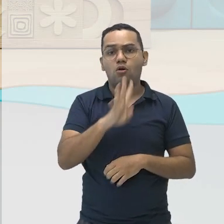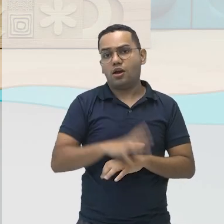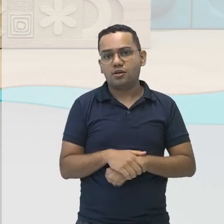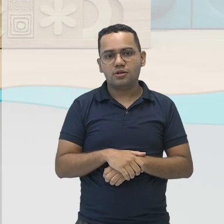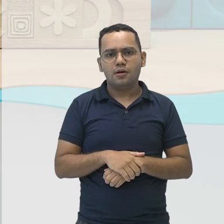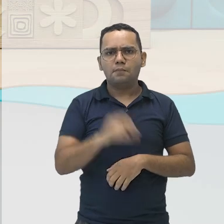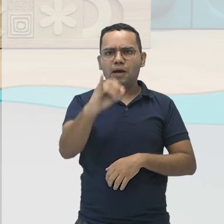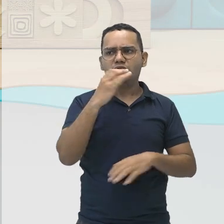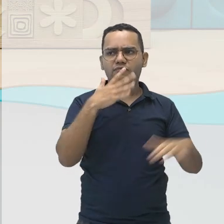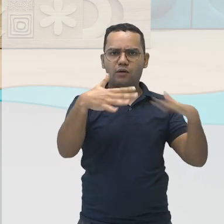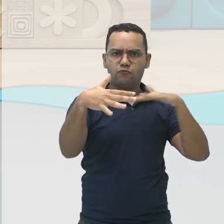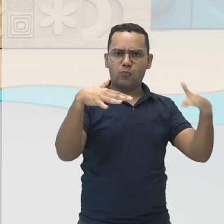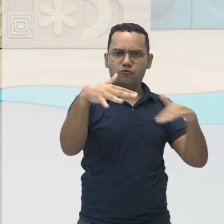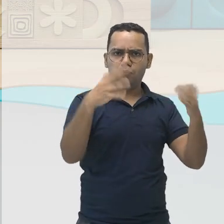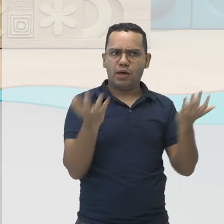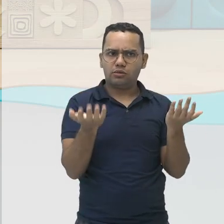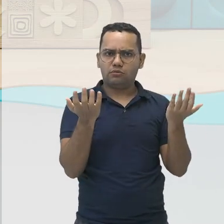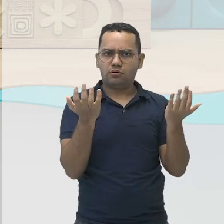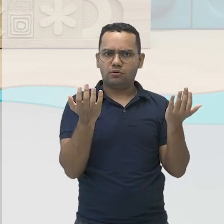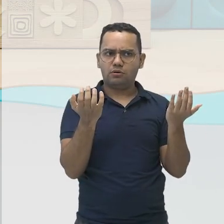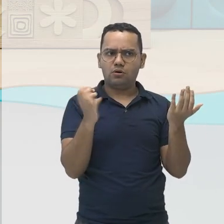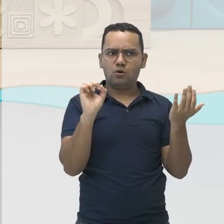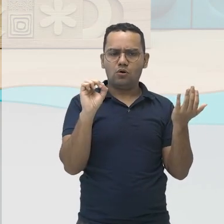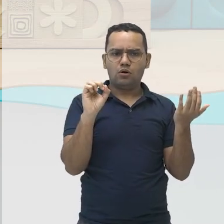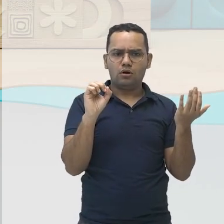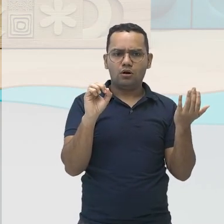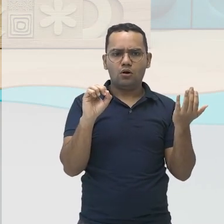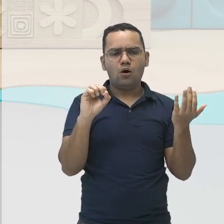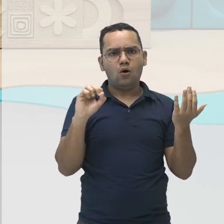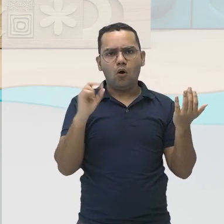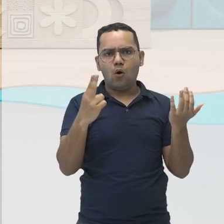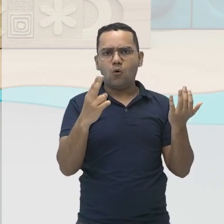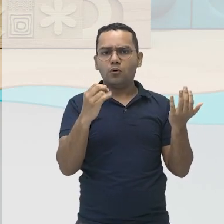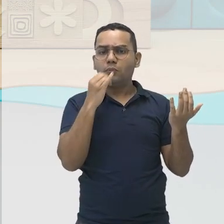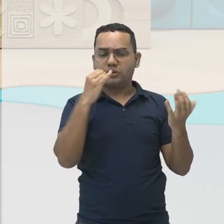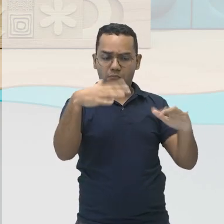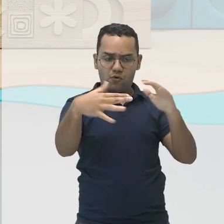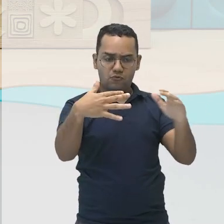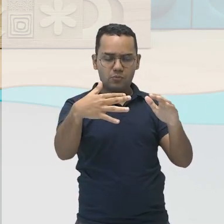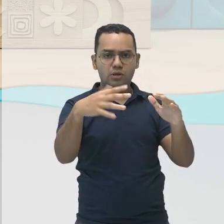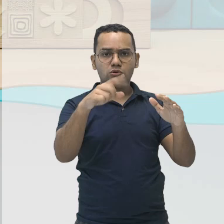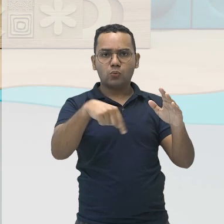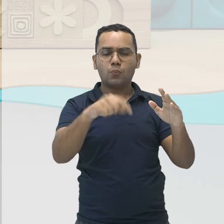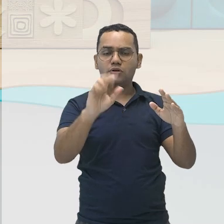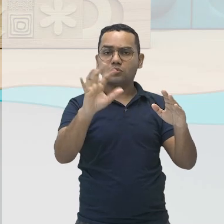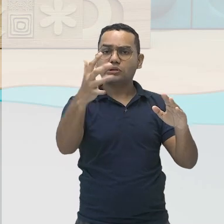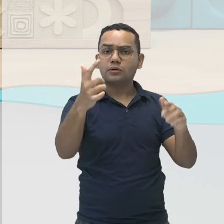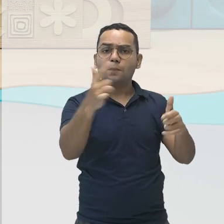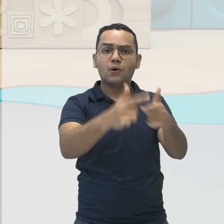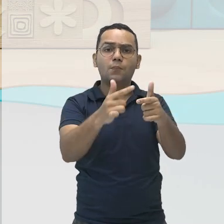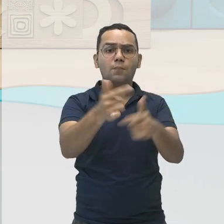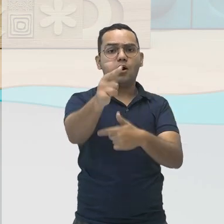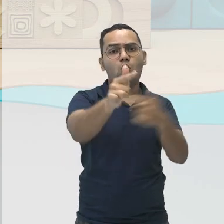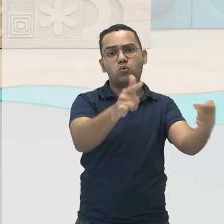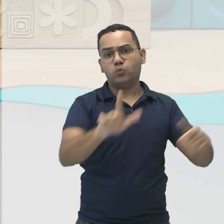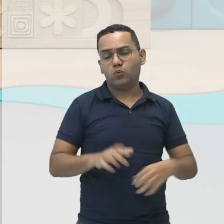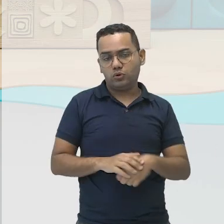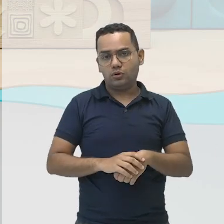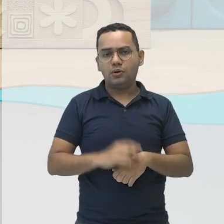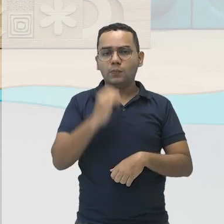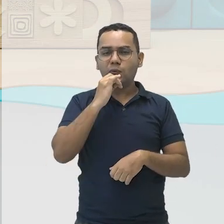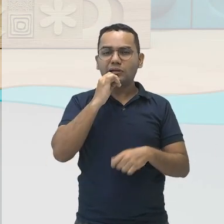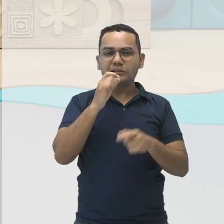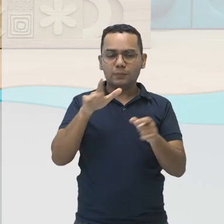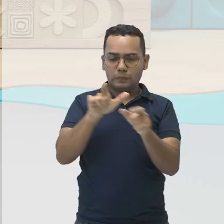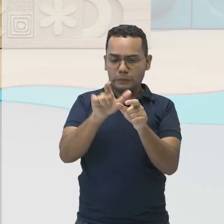vai lá e movimenta a vítima, ao invés de você estar ajudando, você pode estar causando um outro dano. Imagina que seja uma costela fraturada, você